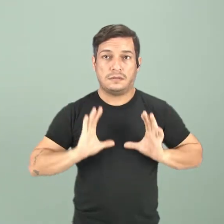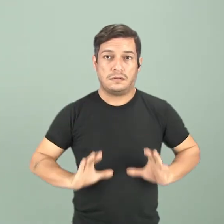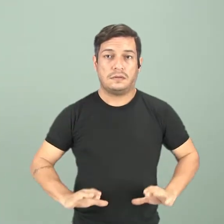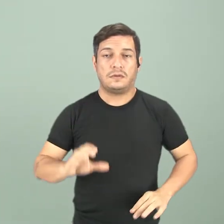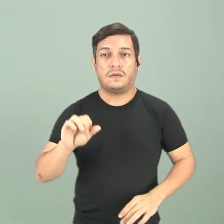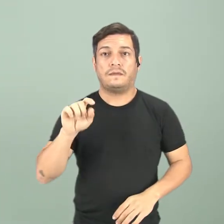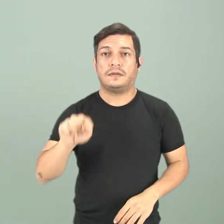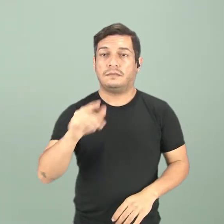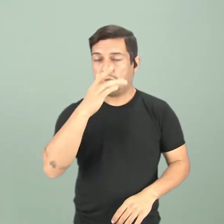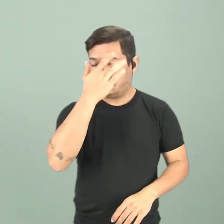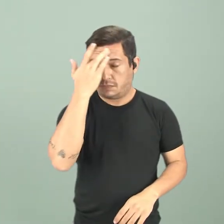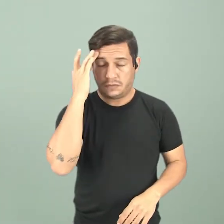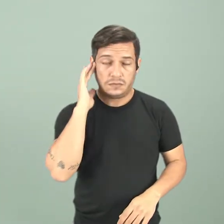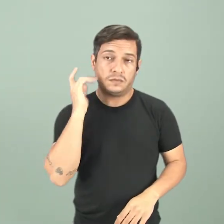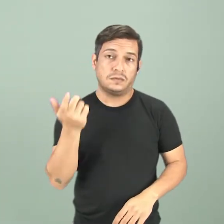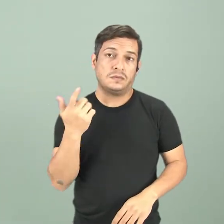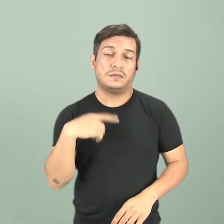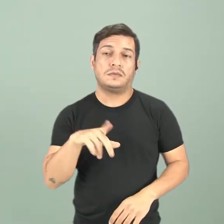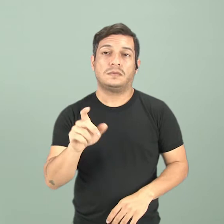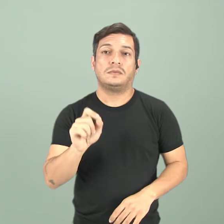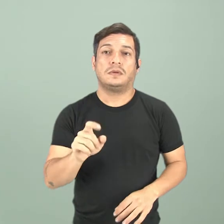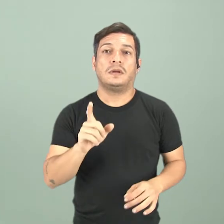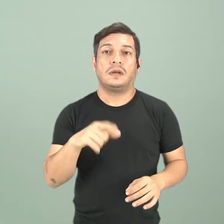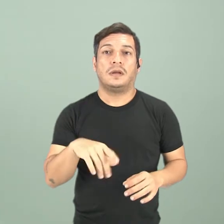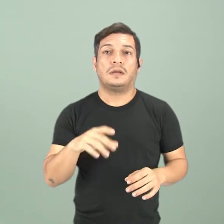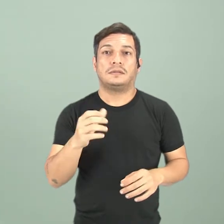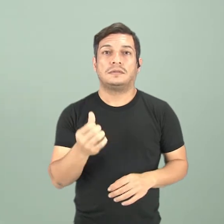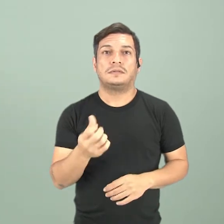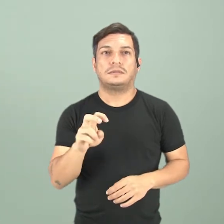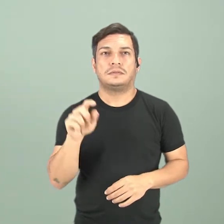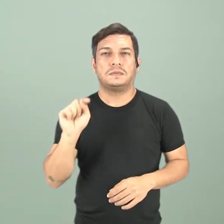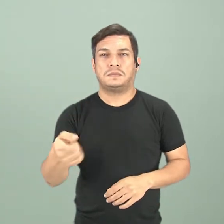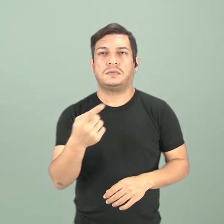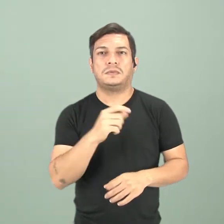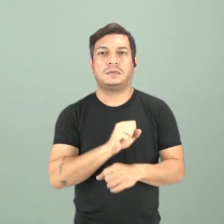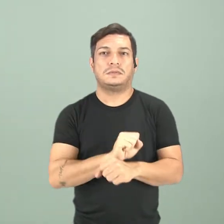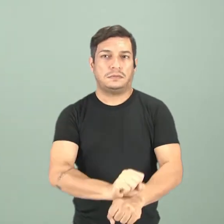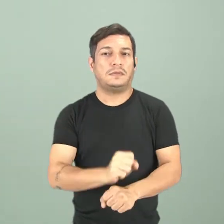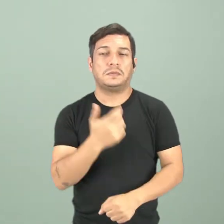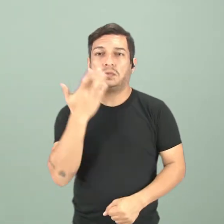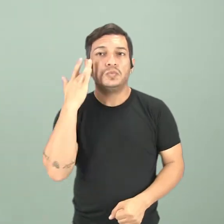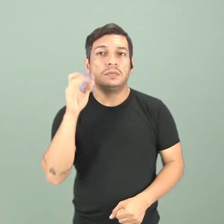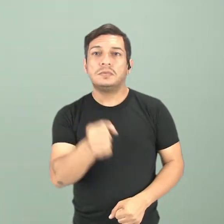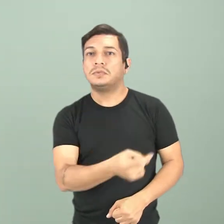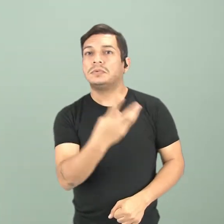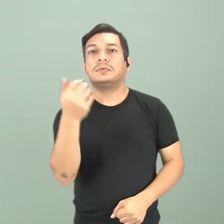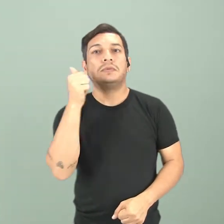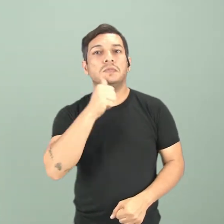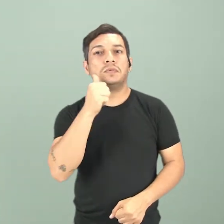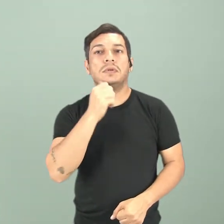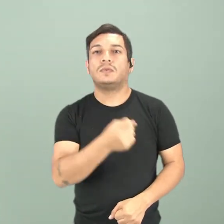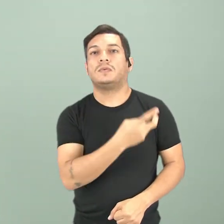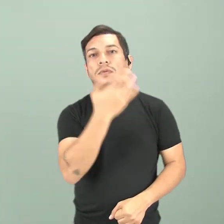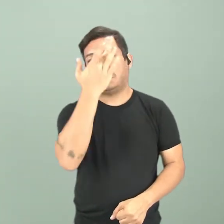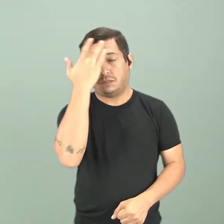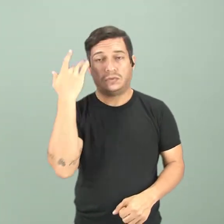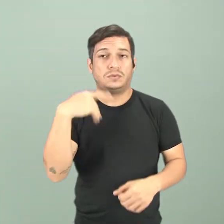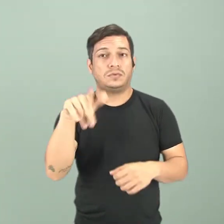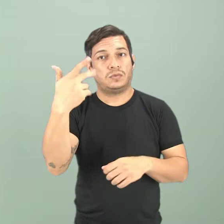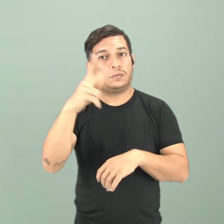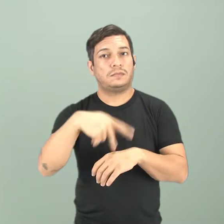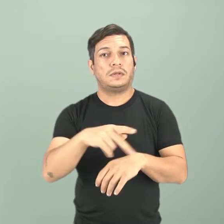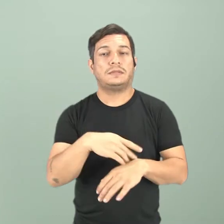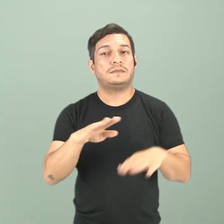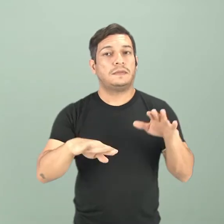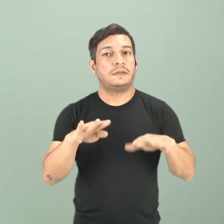365 mil escravos. Aí a gente não sabe exatamente a quantidade de mulheres e a quantidade de estrangeiros variava, porque quando tinha os